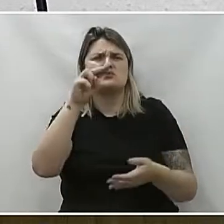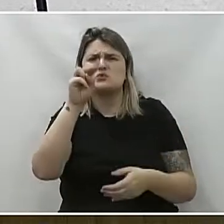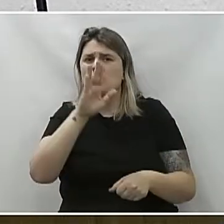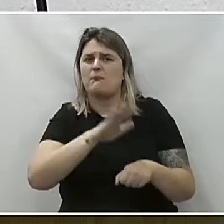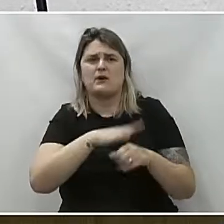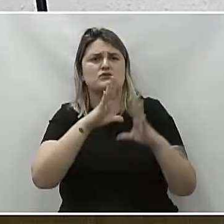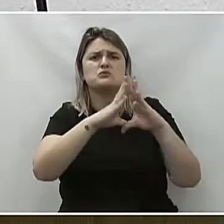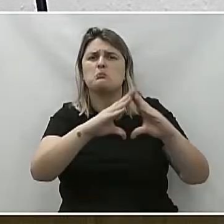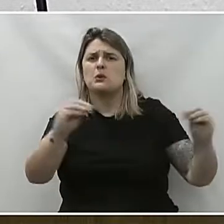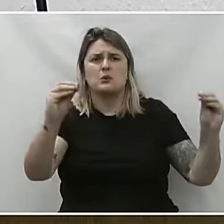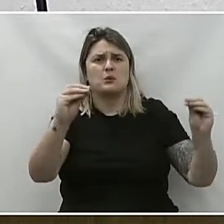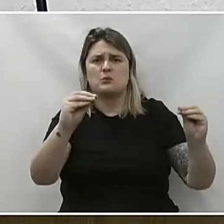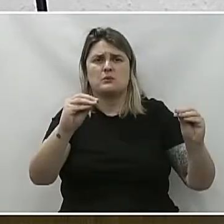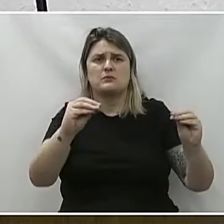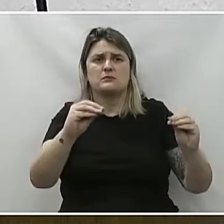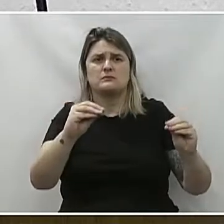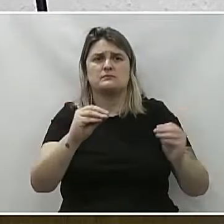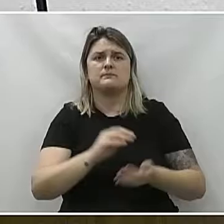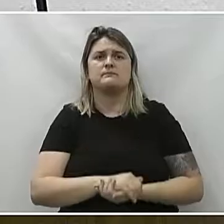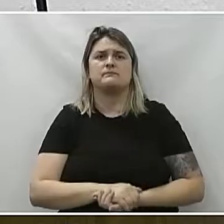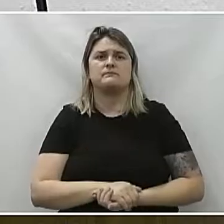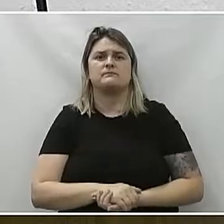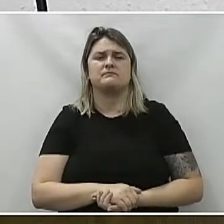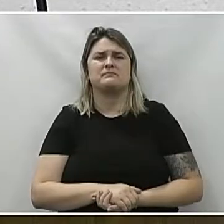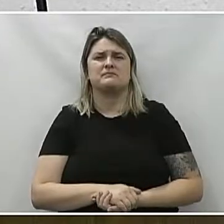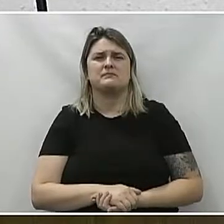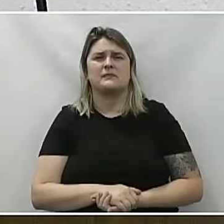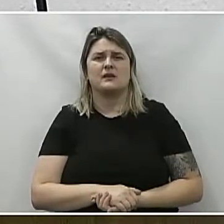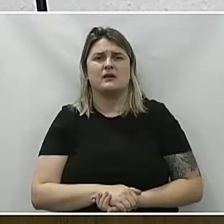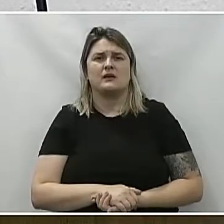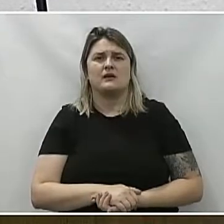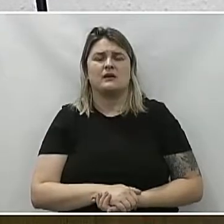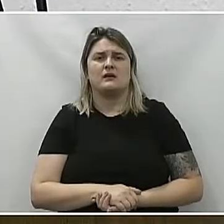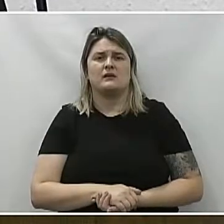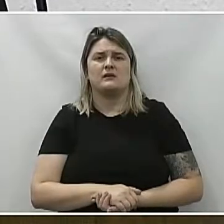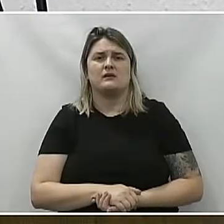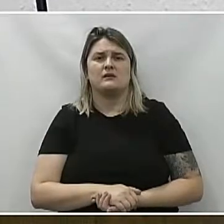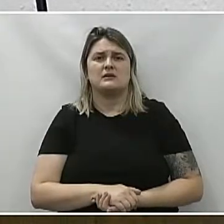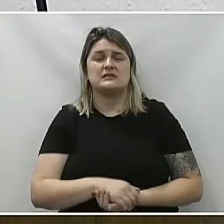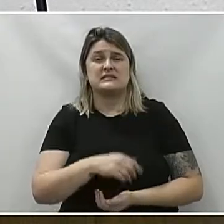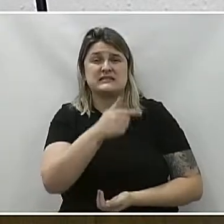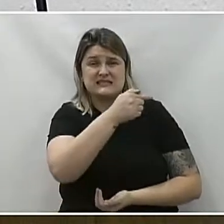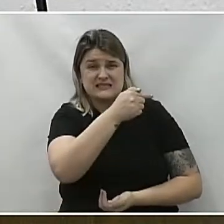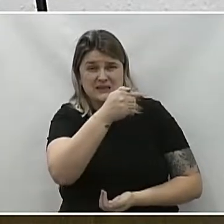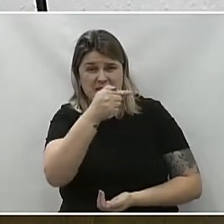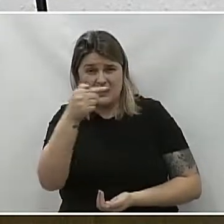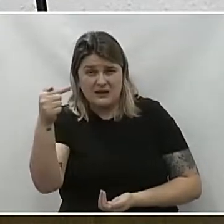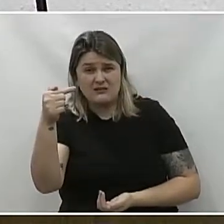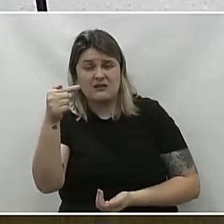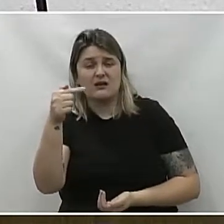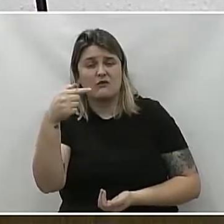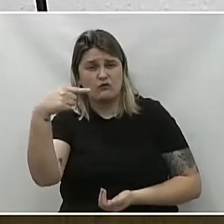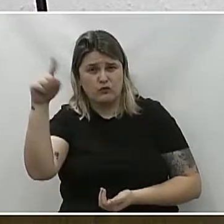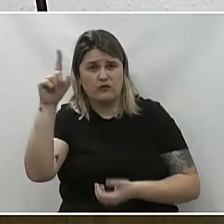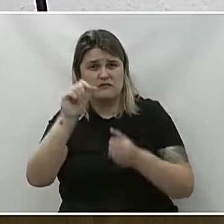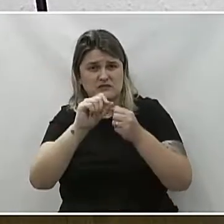mais. Sabe, tanto que a ironia é tanta, gente, que na semana que ele estava fazendo